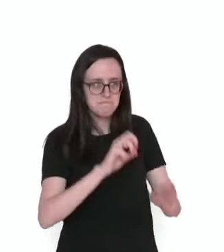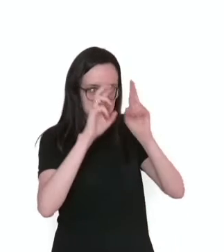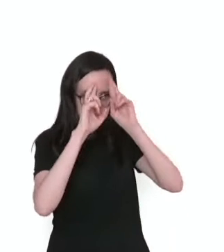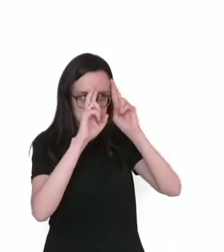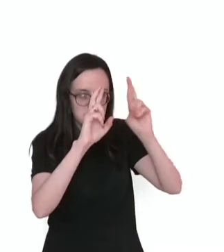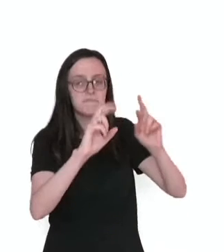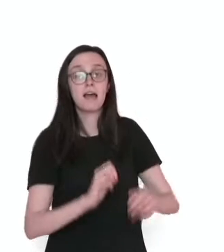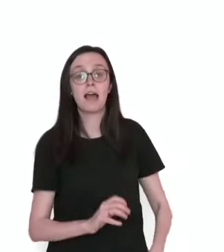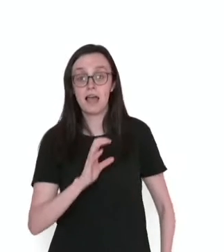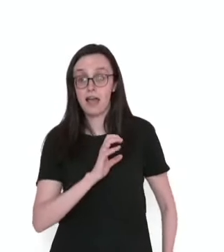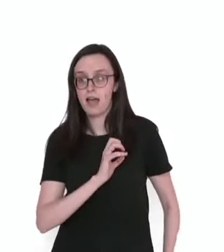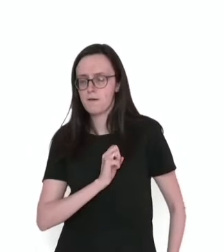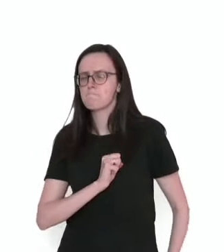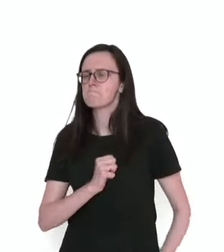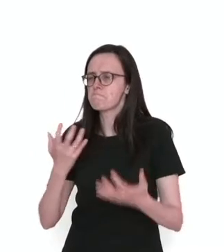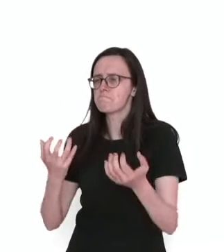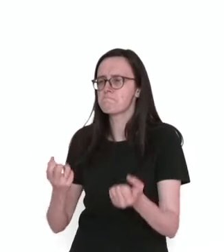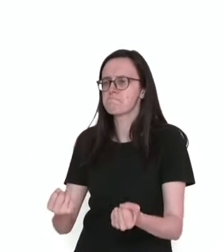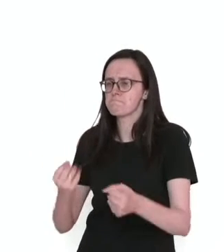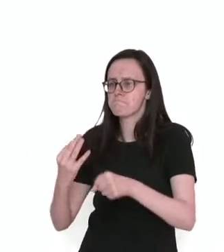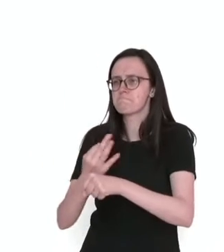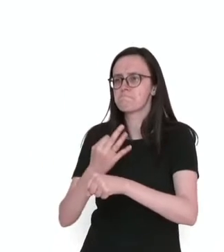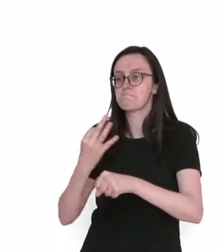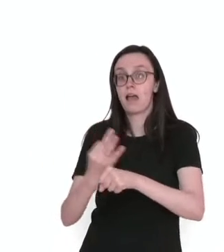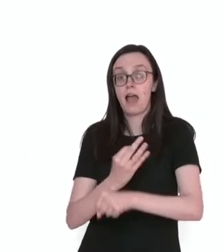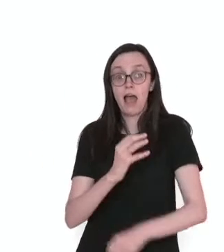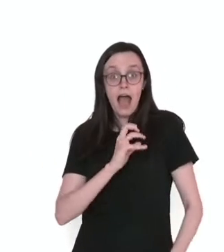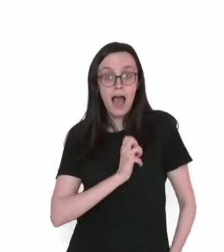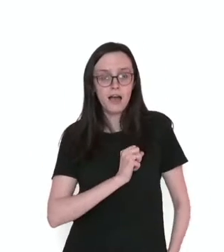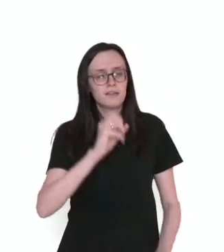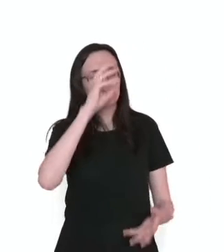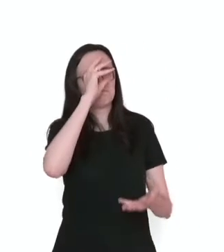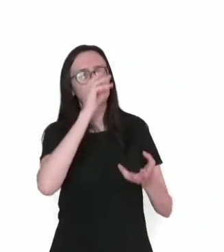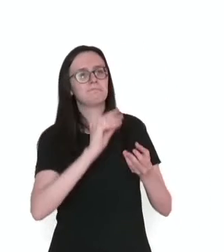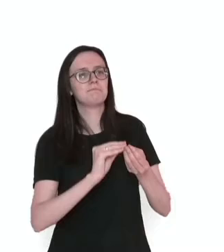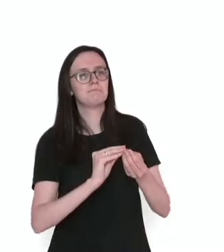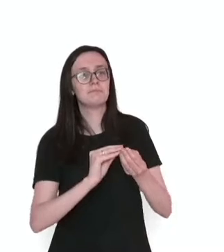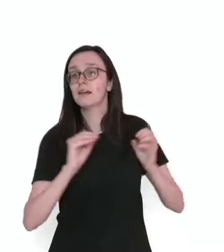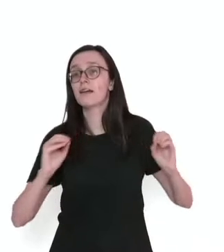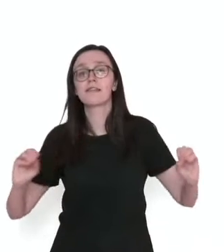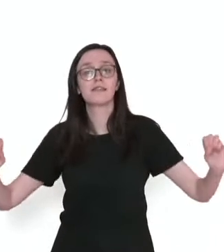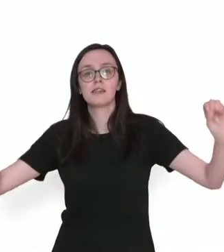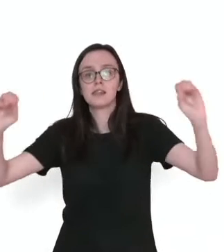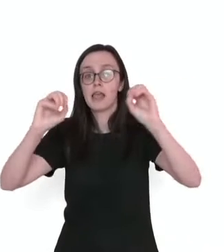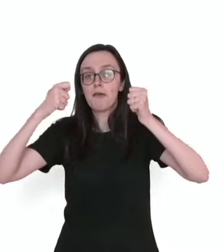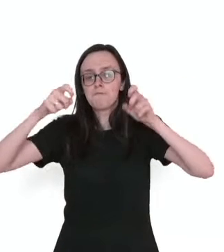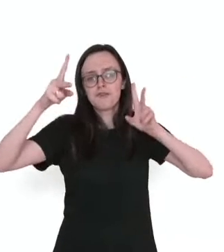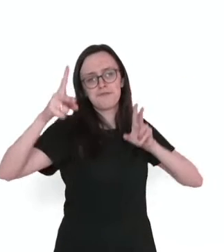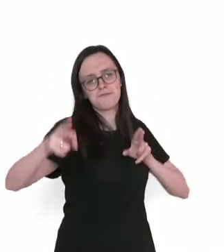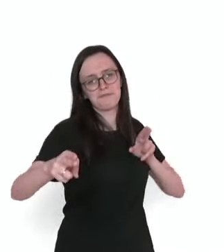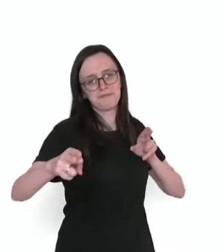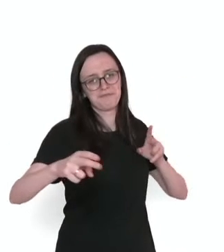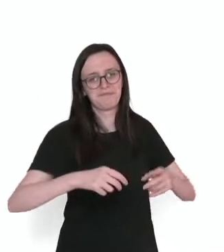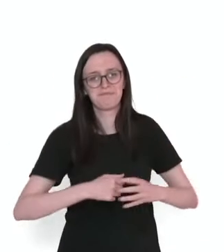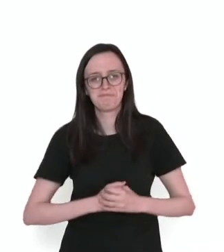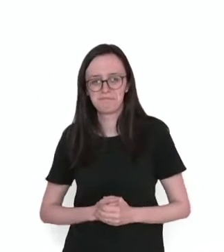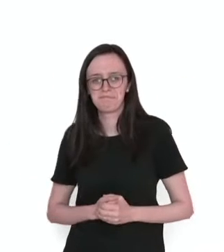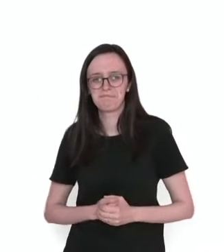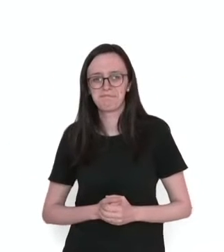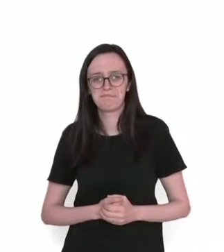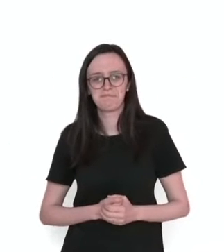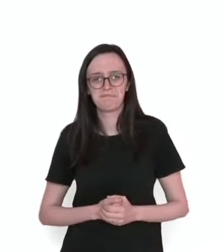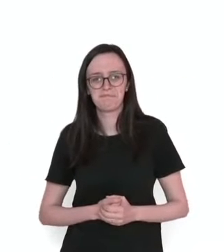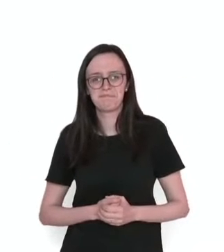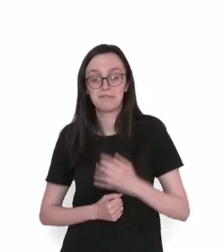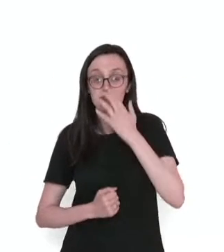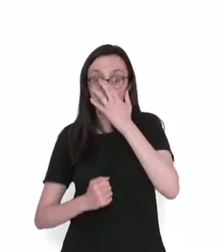respeitar, amar para tolerar, amar para compreender que ninguém tem o dever de ser igual a você.